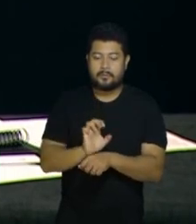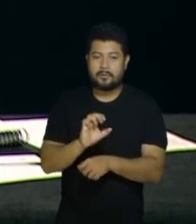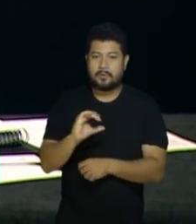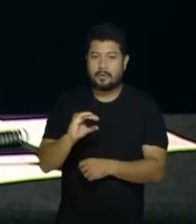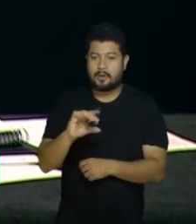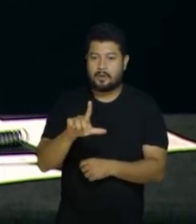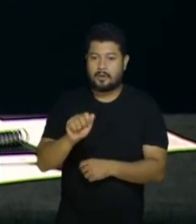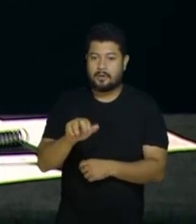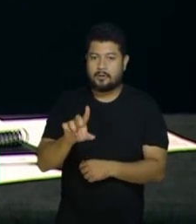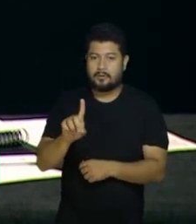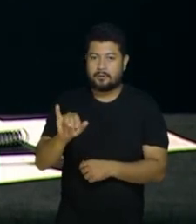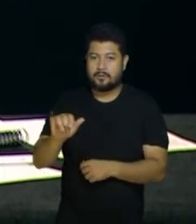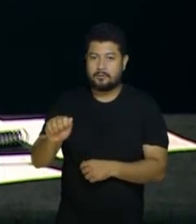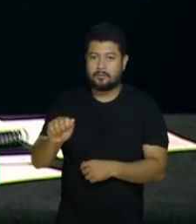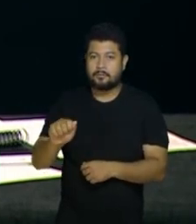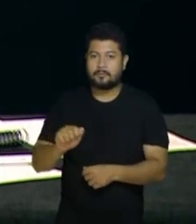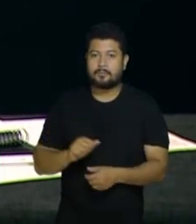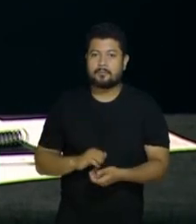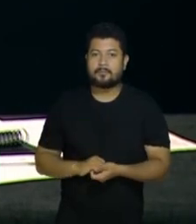Onde está a Cláudia?